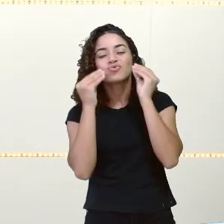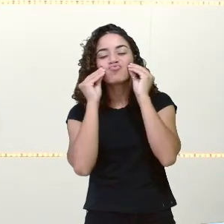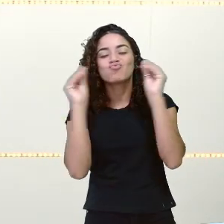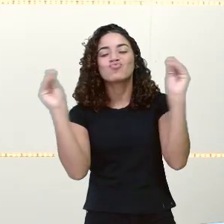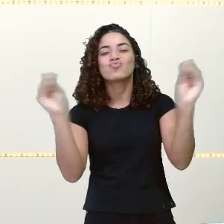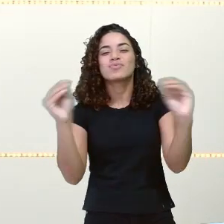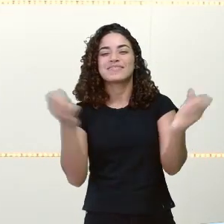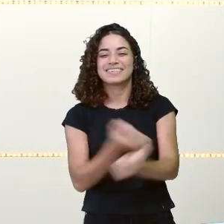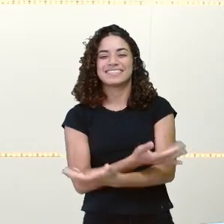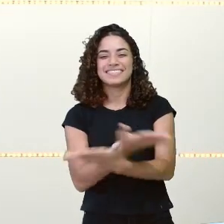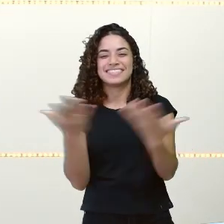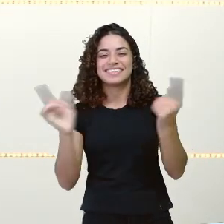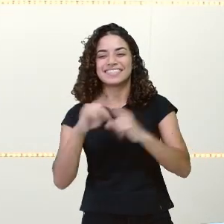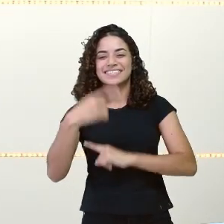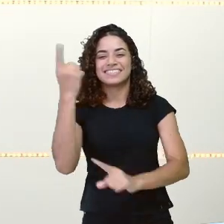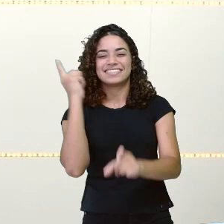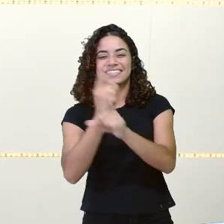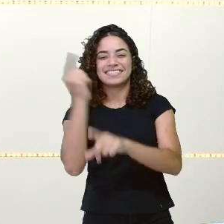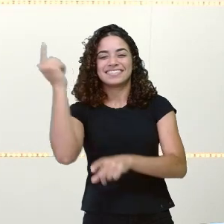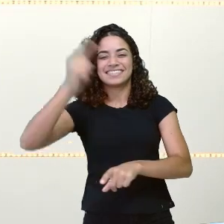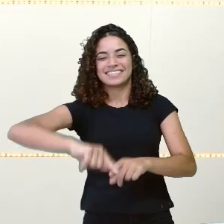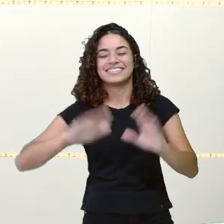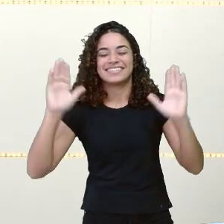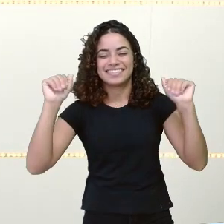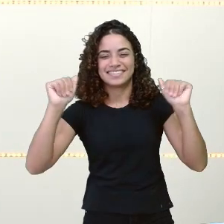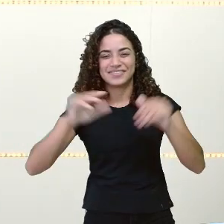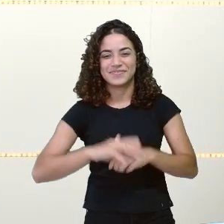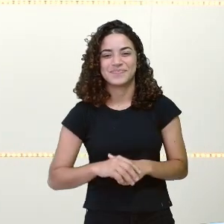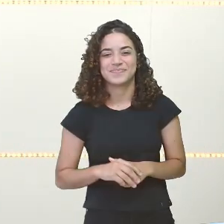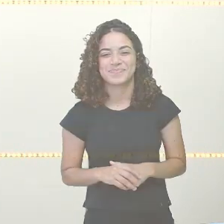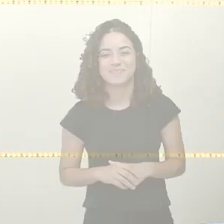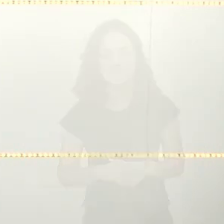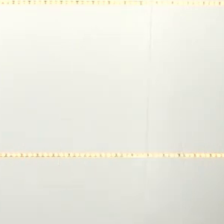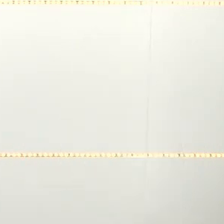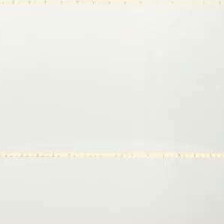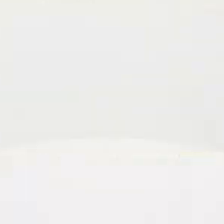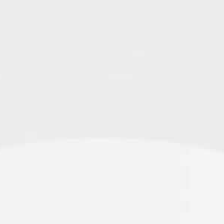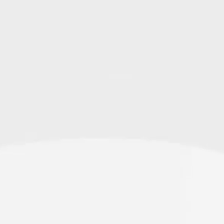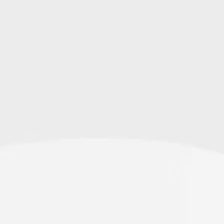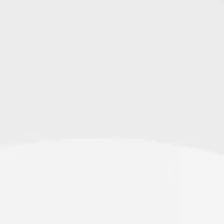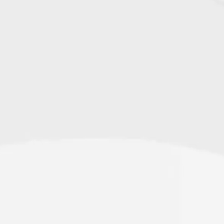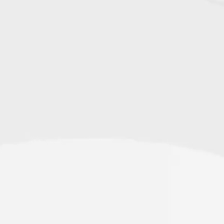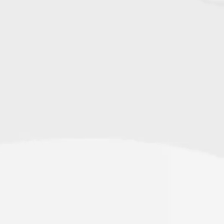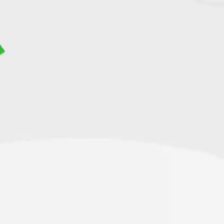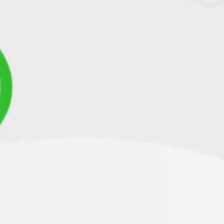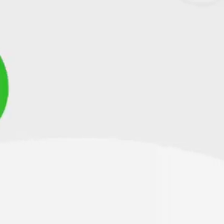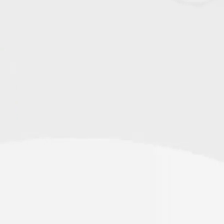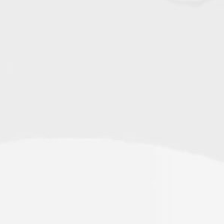beijo grande para vocês e até a próxima aula. Tchau, tchau.